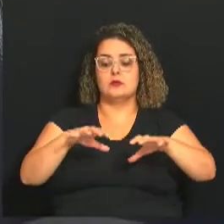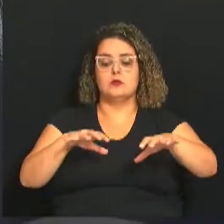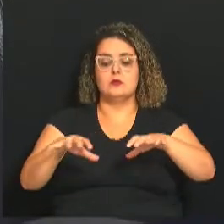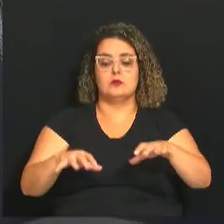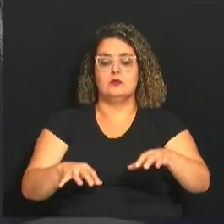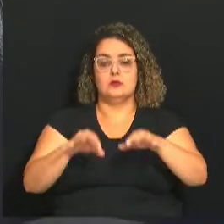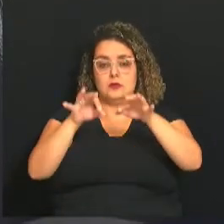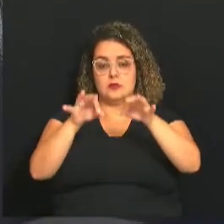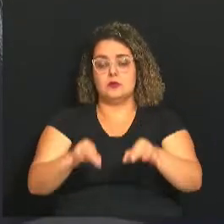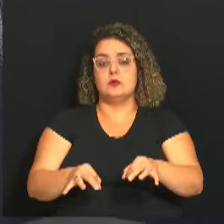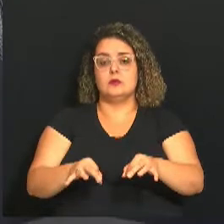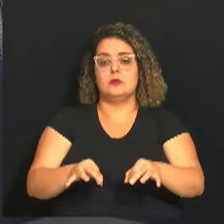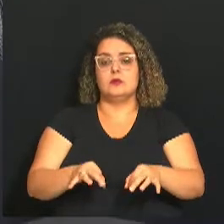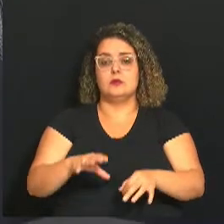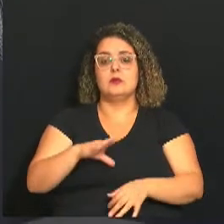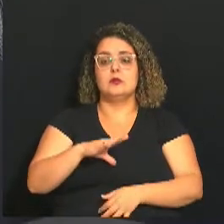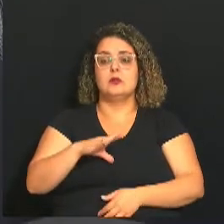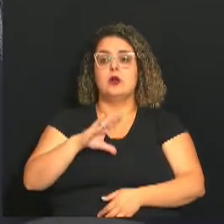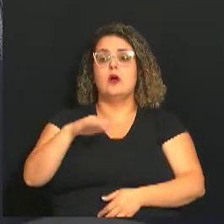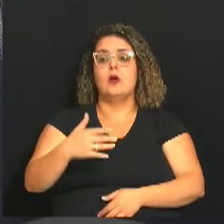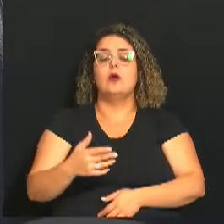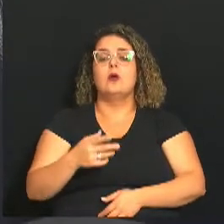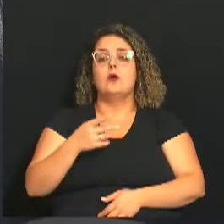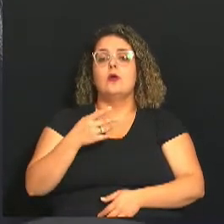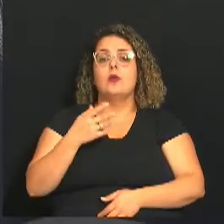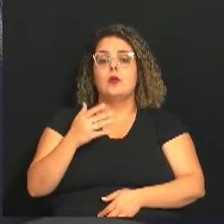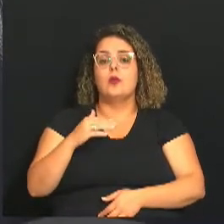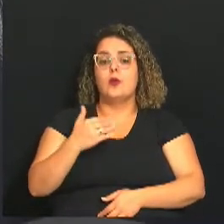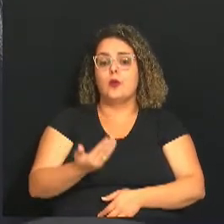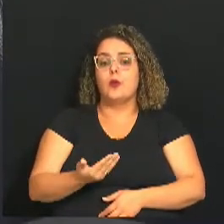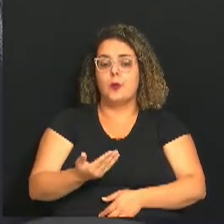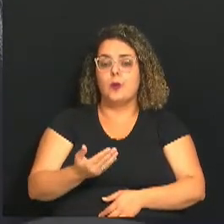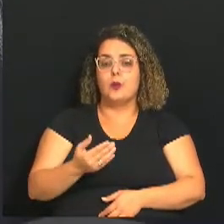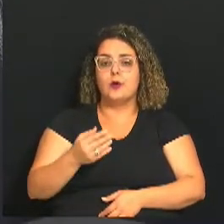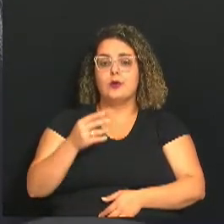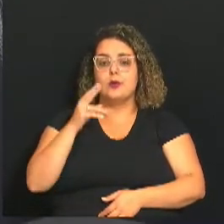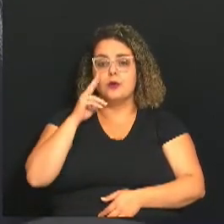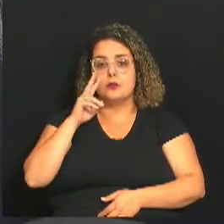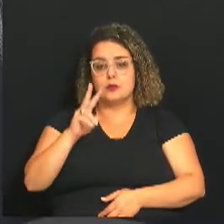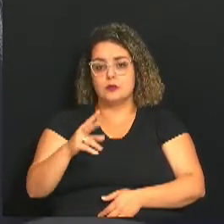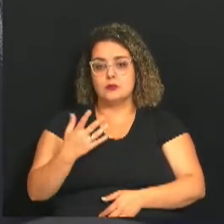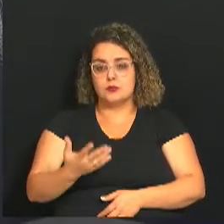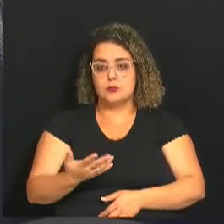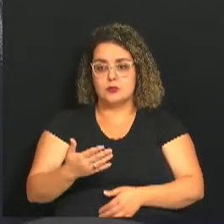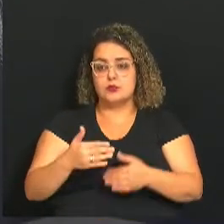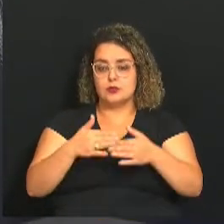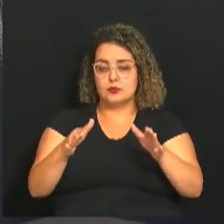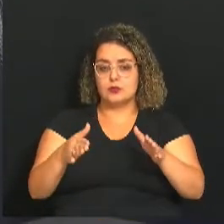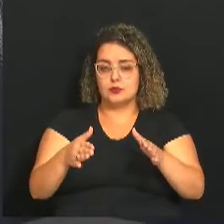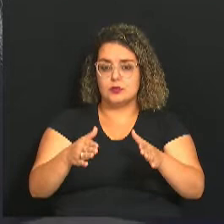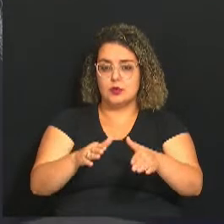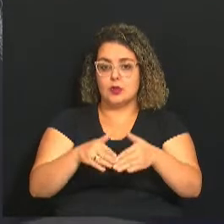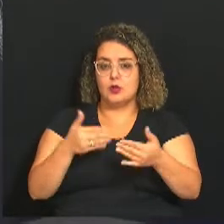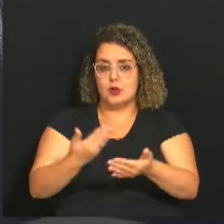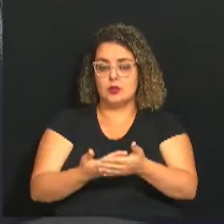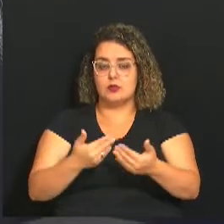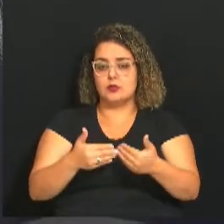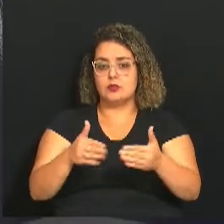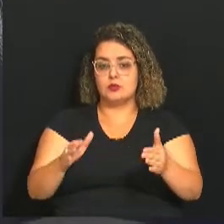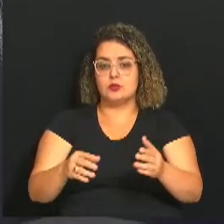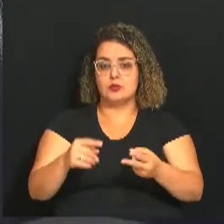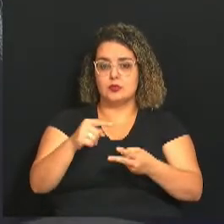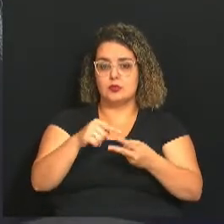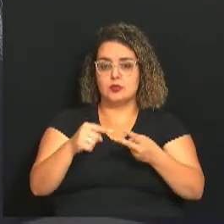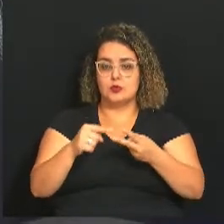da cidade. Como vocês viram, já no requerimento de abertura, nós citamos 2